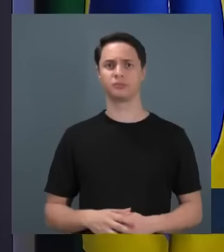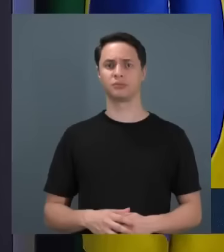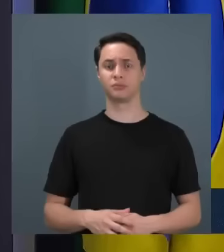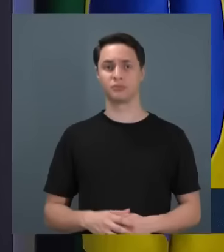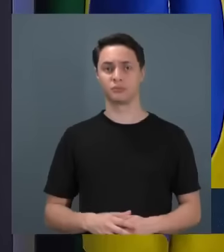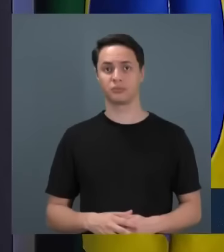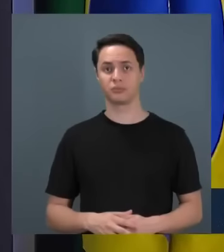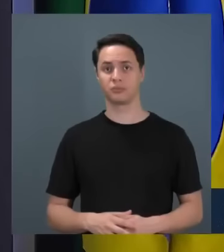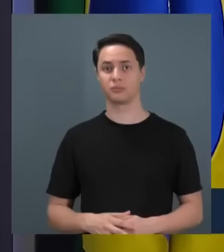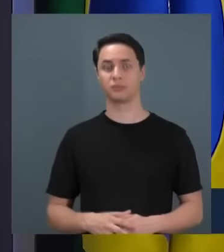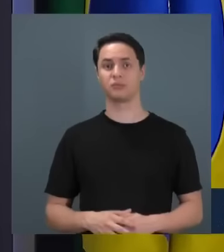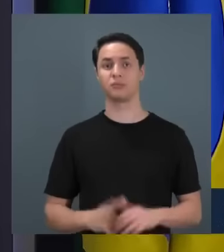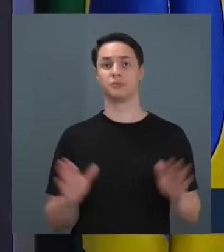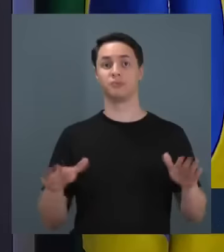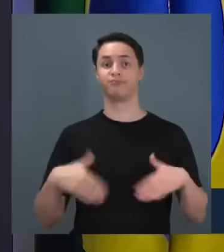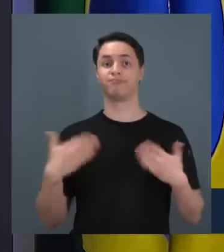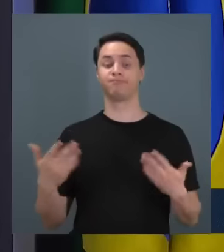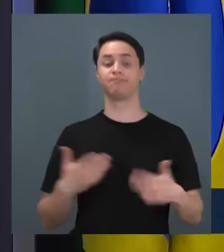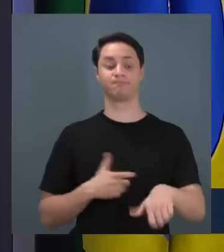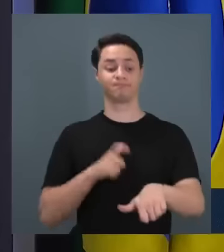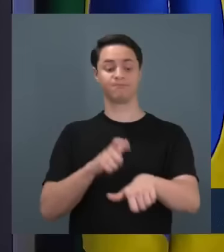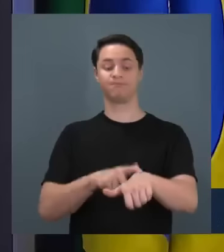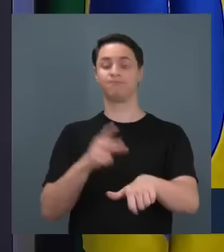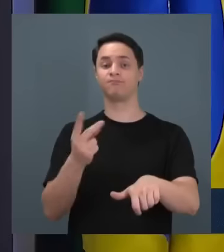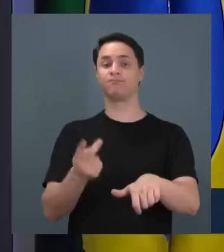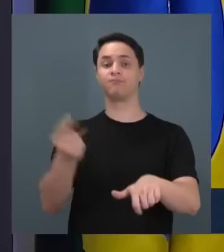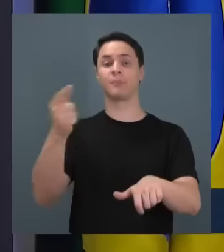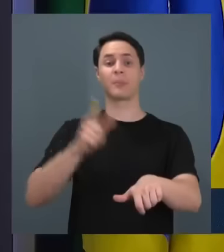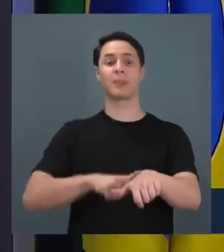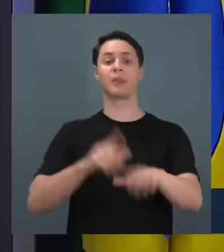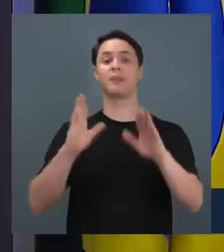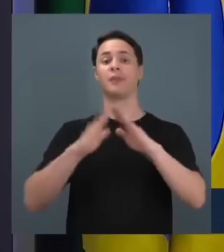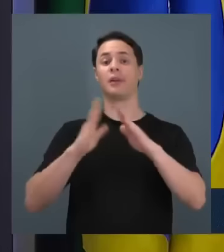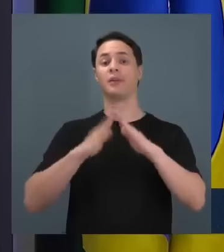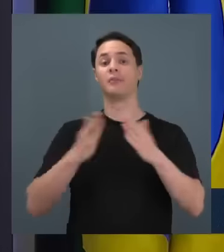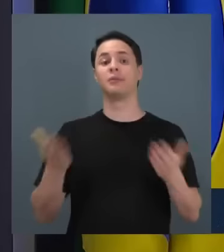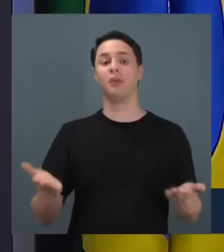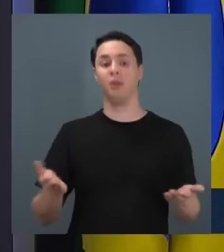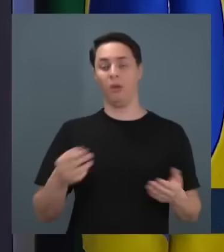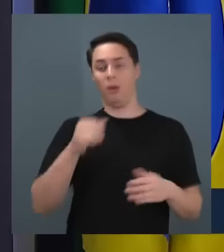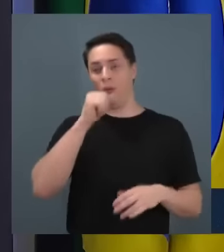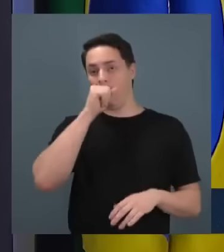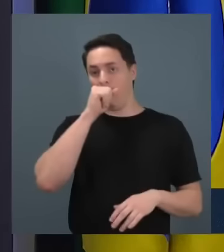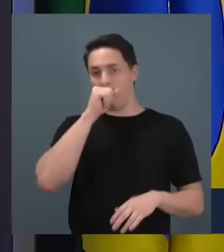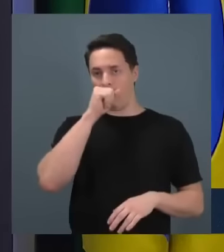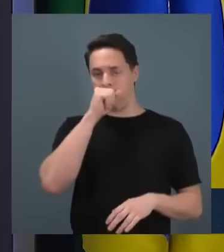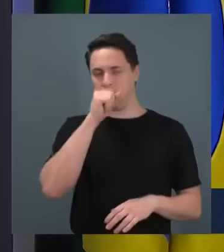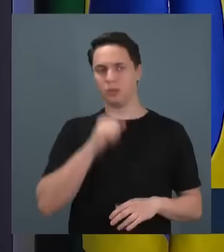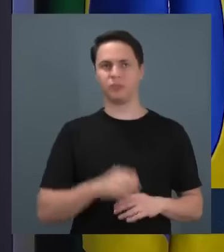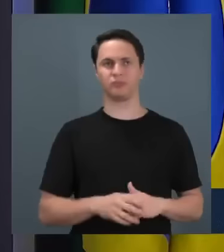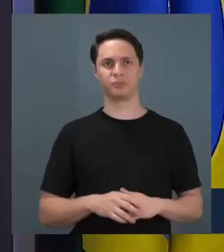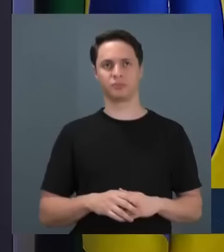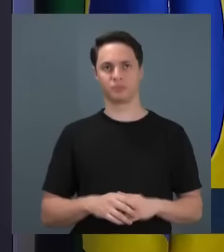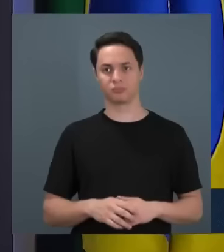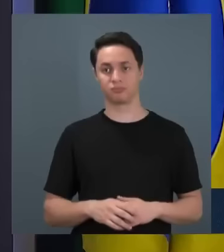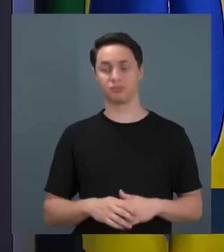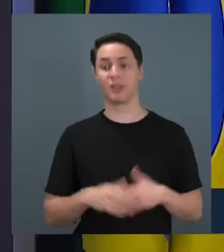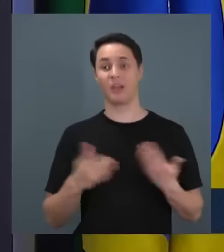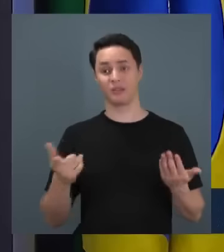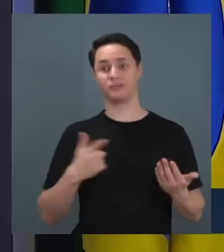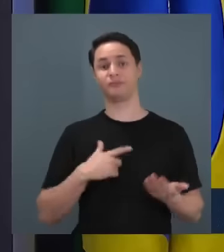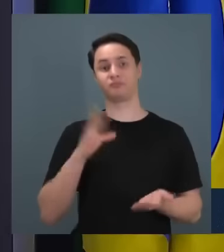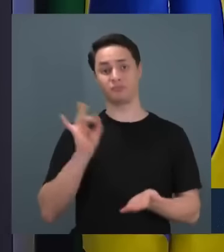As facções dizendo, tem tal hora para sair de casa, da sua casa, vai ficar para a gente. É isso que a gente está vendo, é surreal o